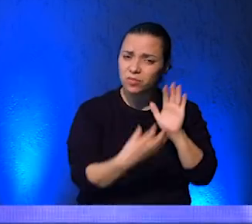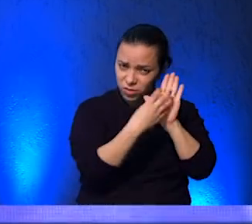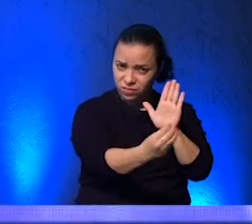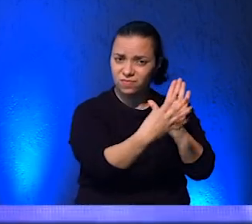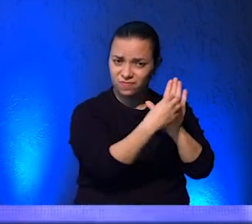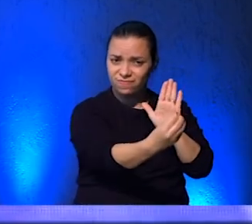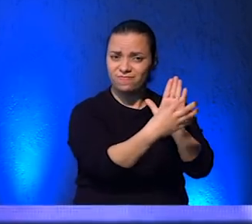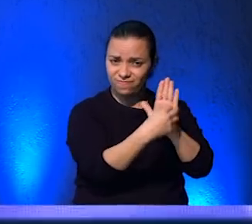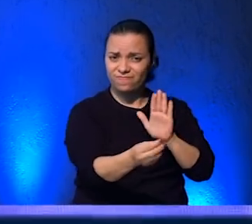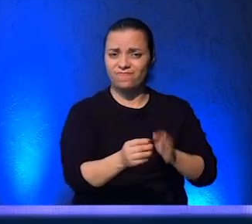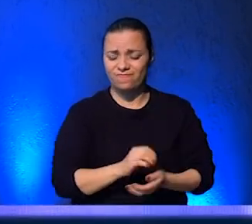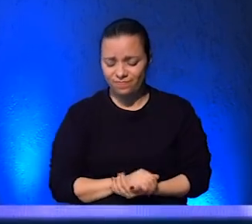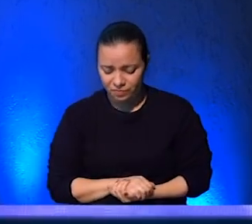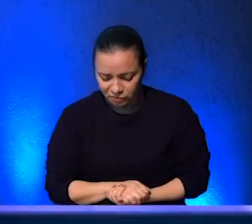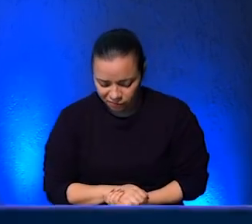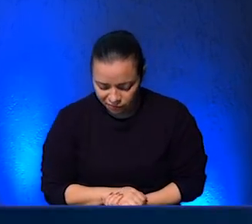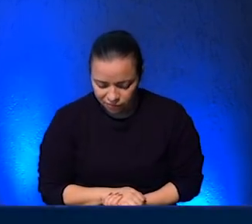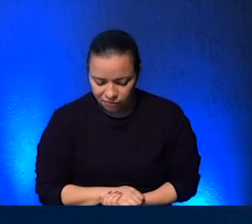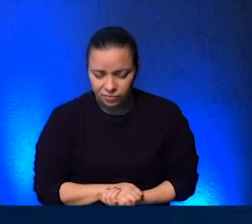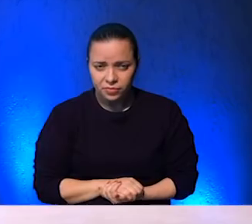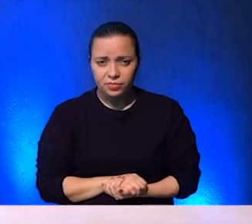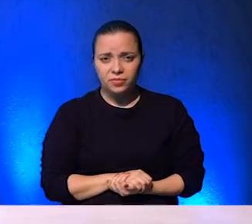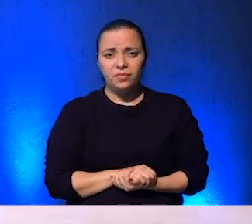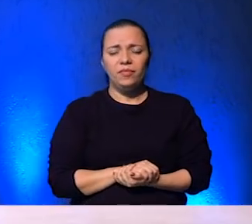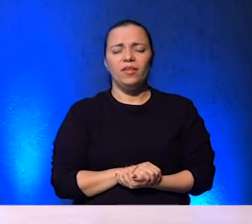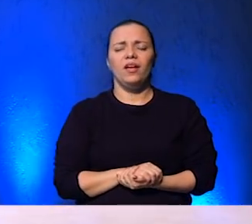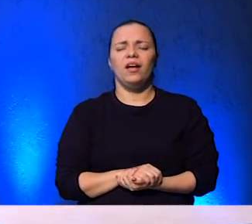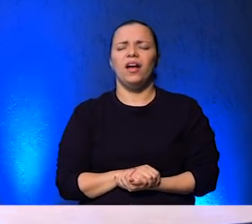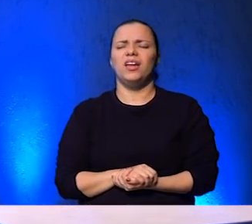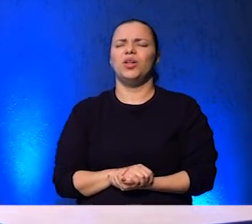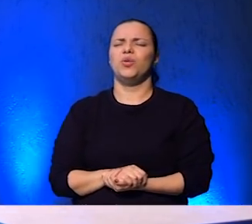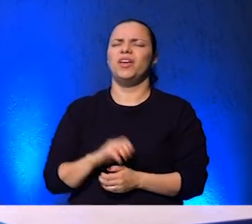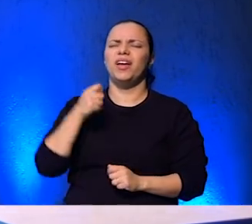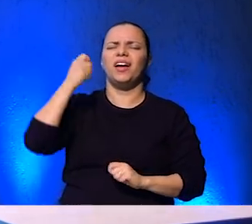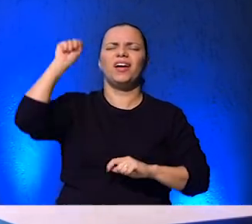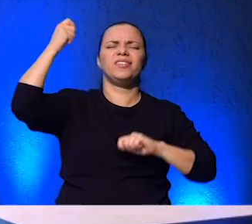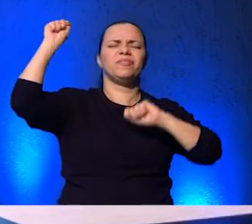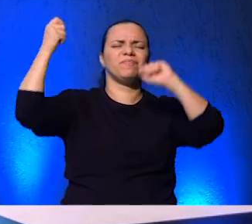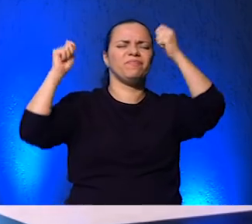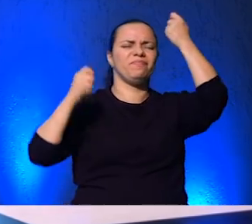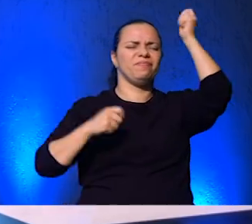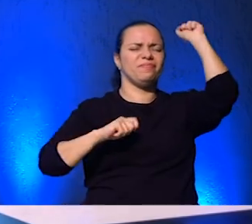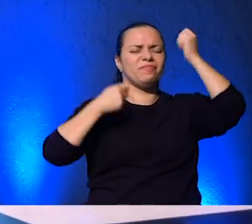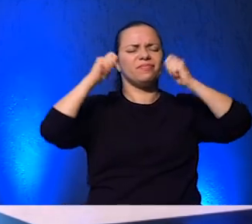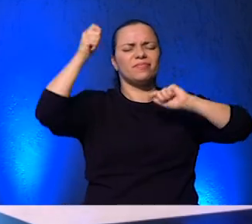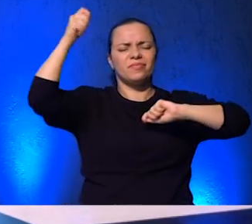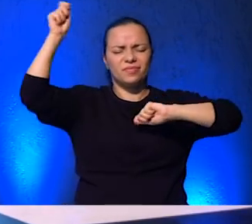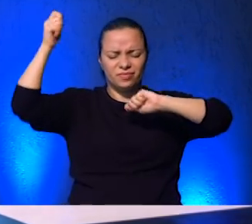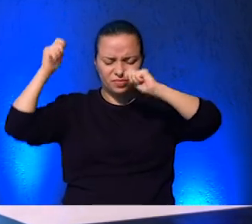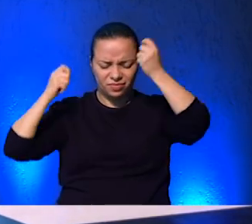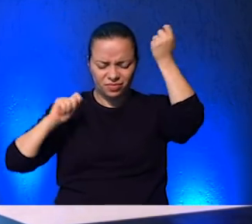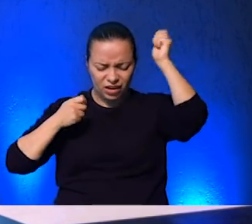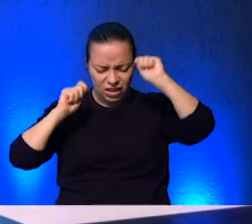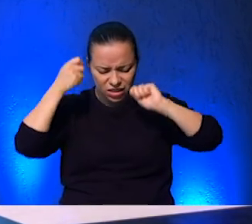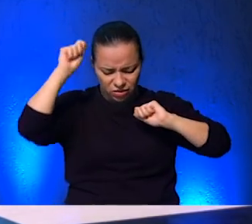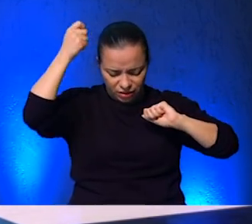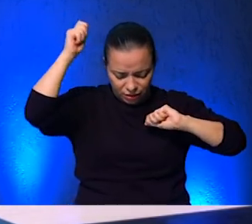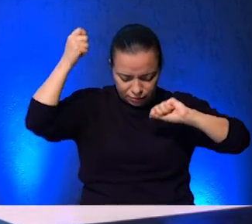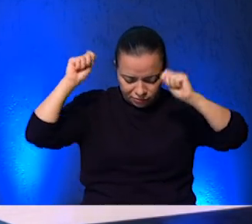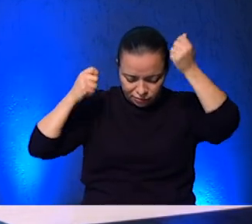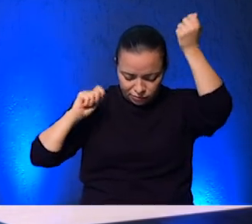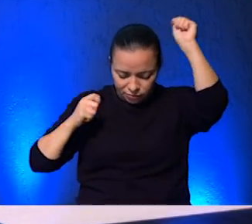jesus e e aí é